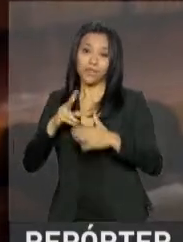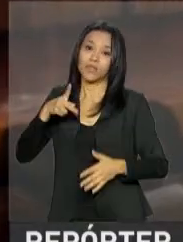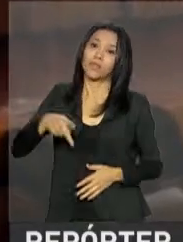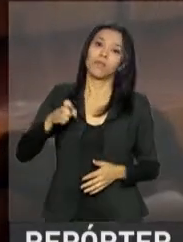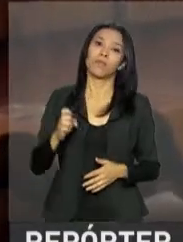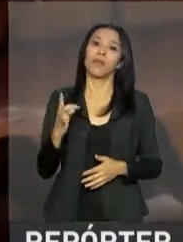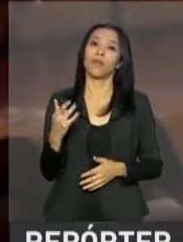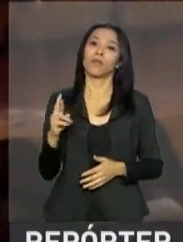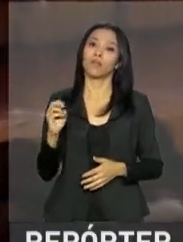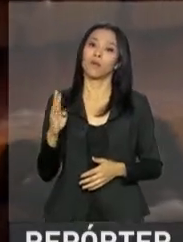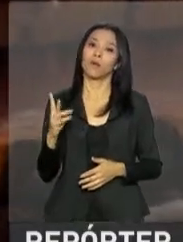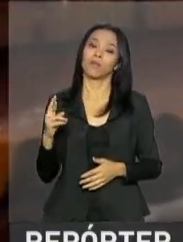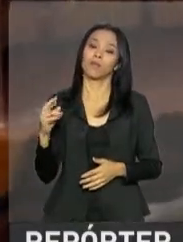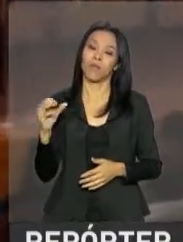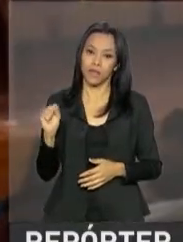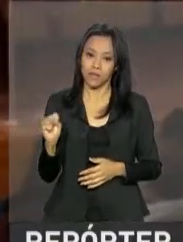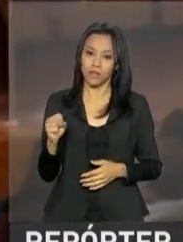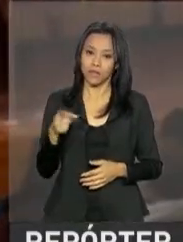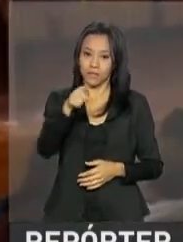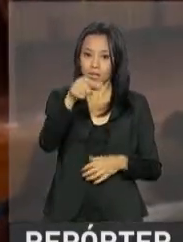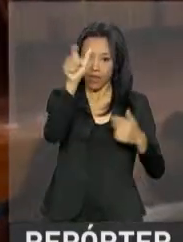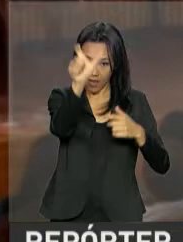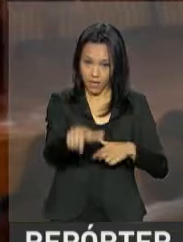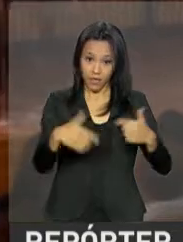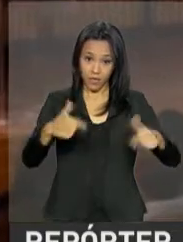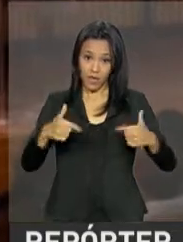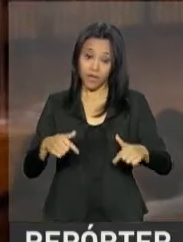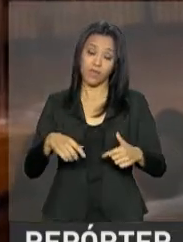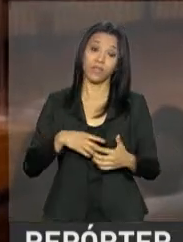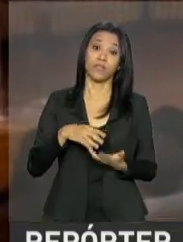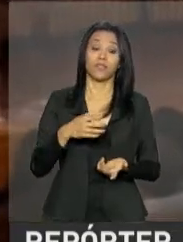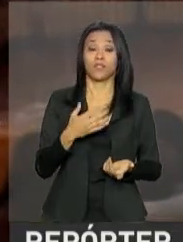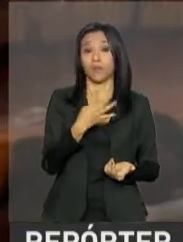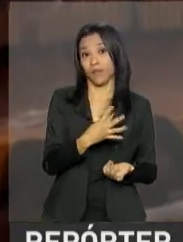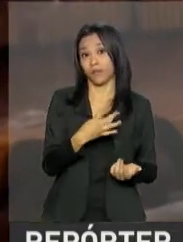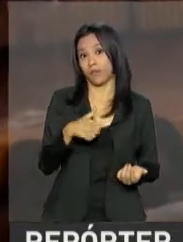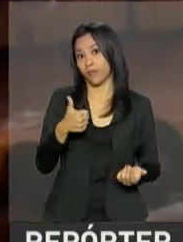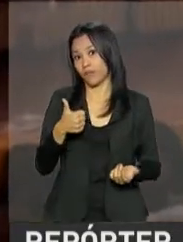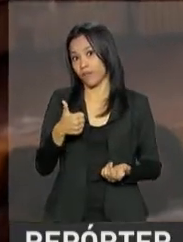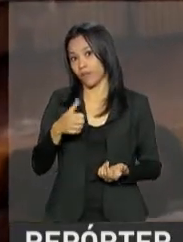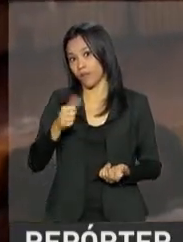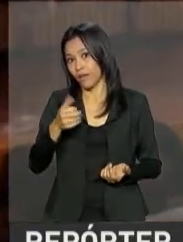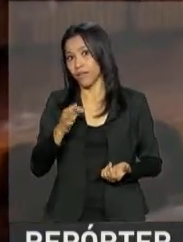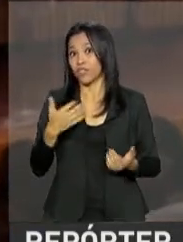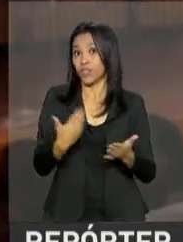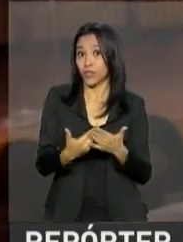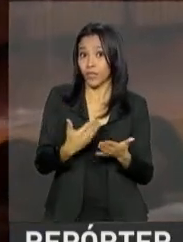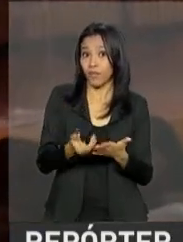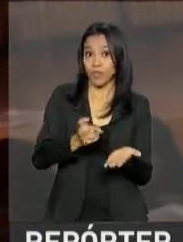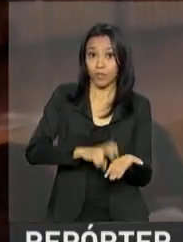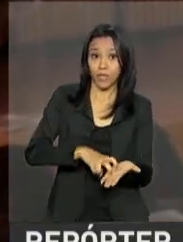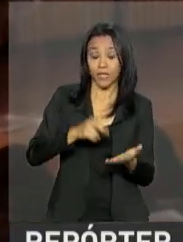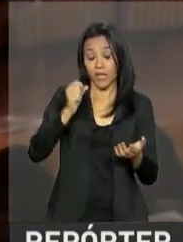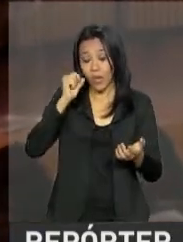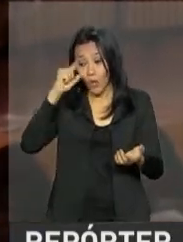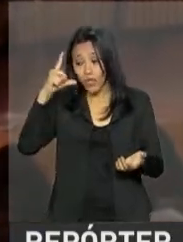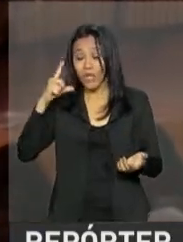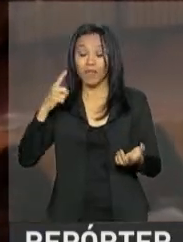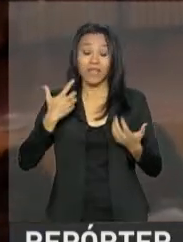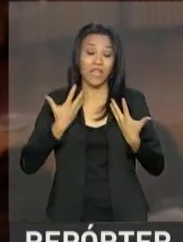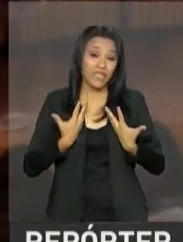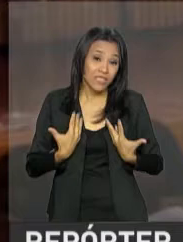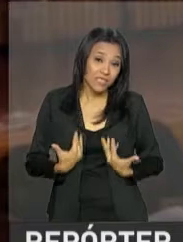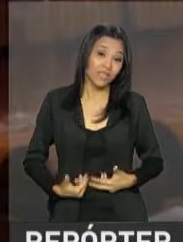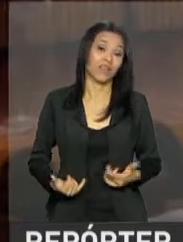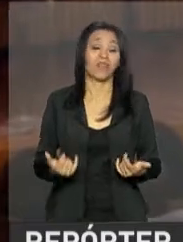trabalhava não é de 4 às 10 e eu chegava em casa por volta das onze e estudava de manhã então pra mim eu acordava muito cansada